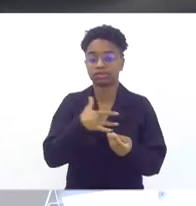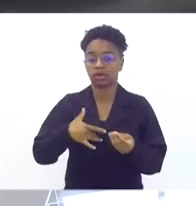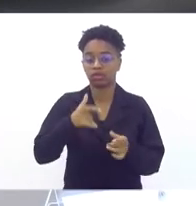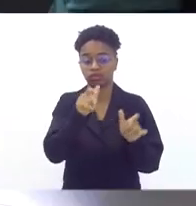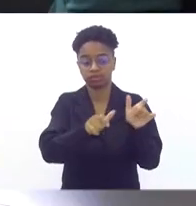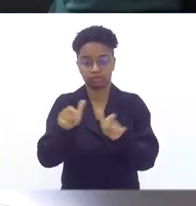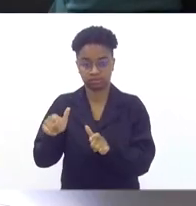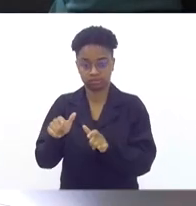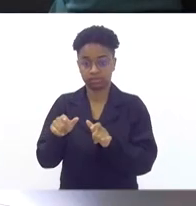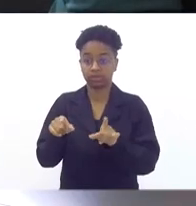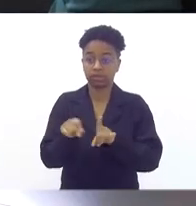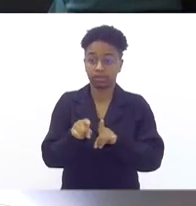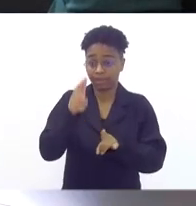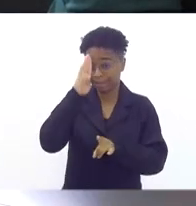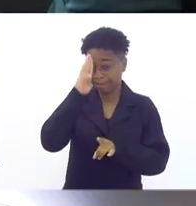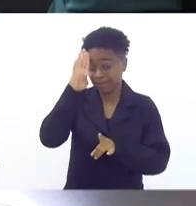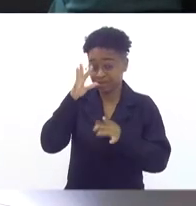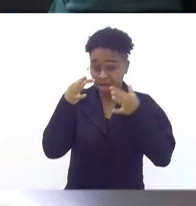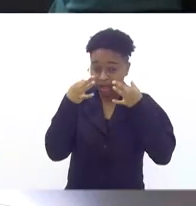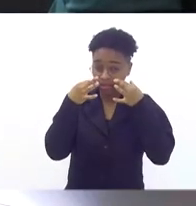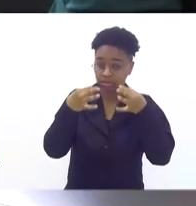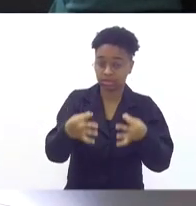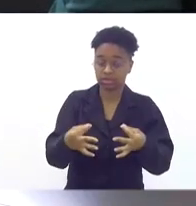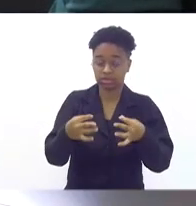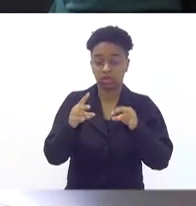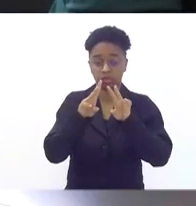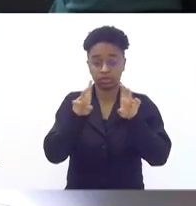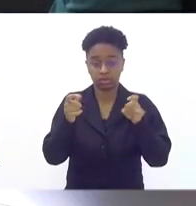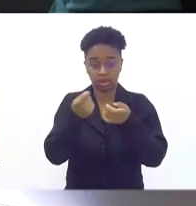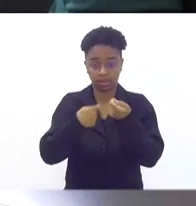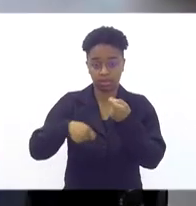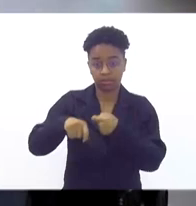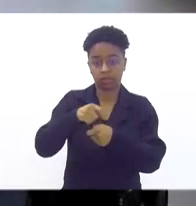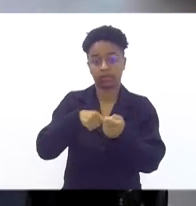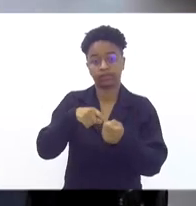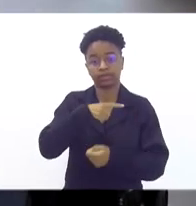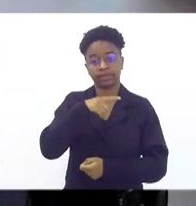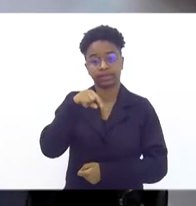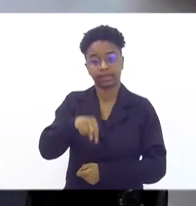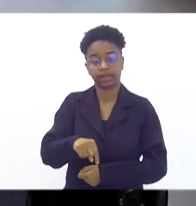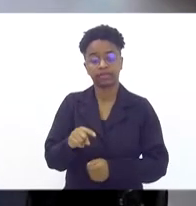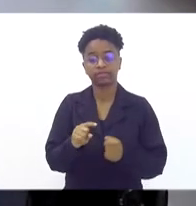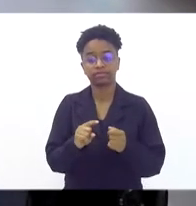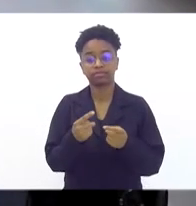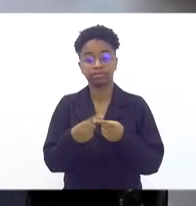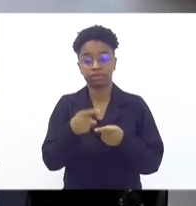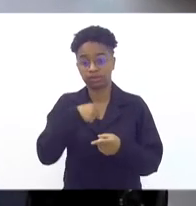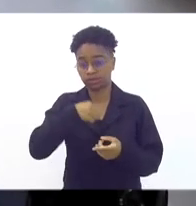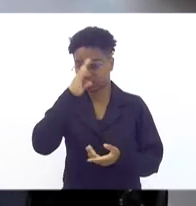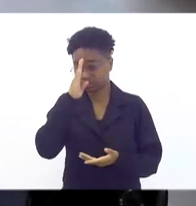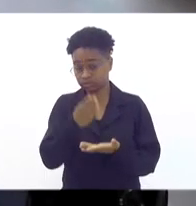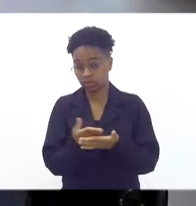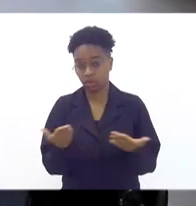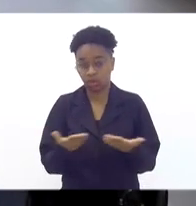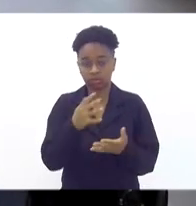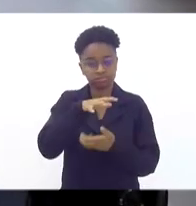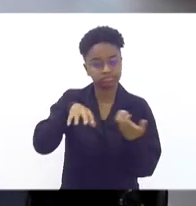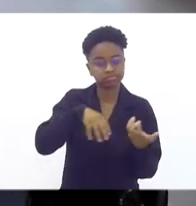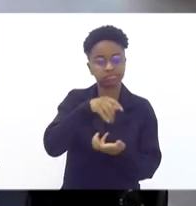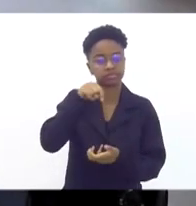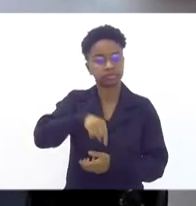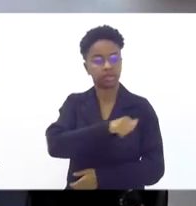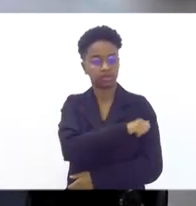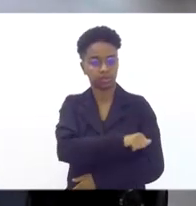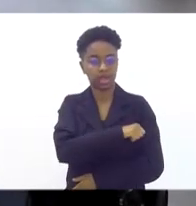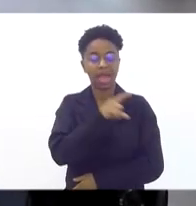especial não só a questão Econômica que nós temos que ver isso eu acredito que hoje a desordem no Rio de Janeiro seja o